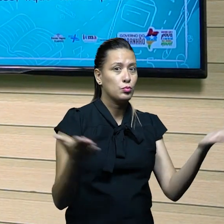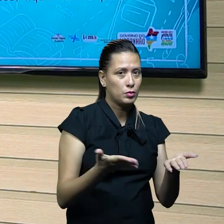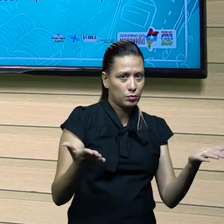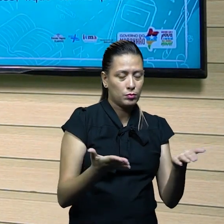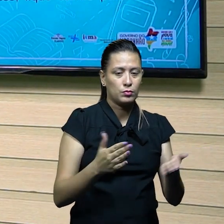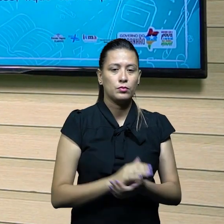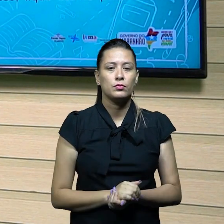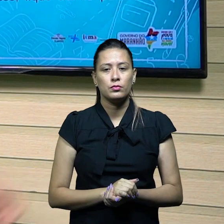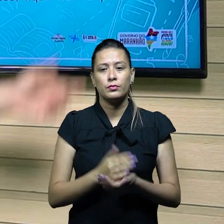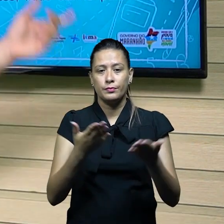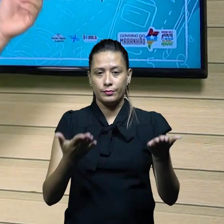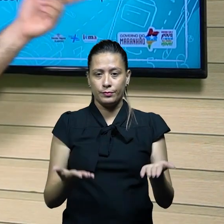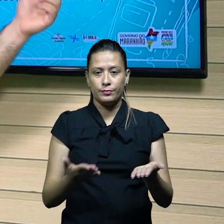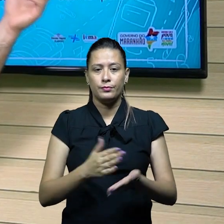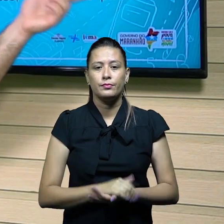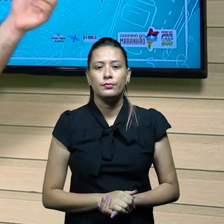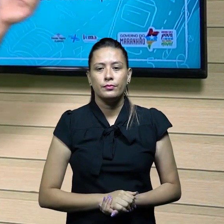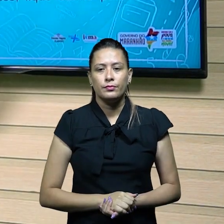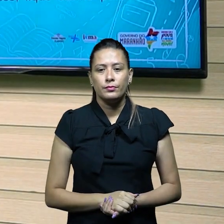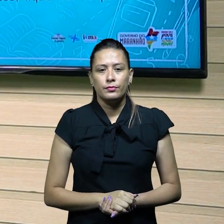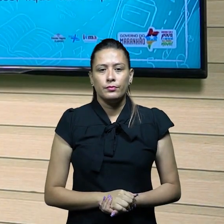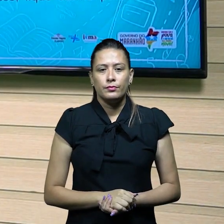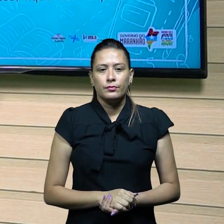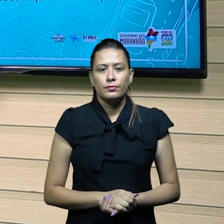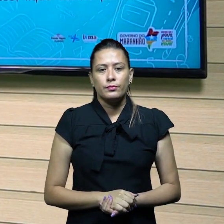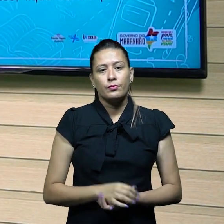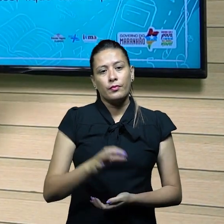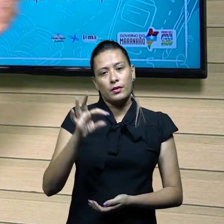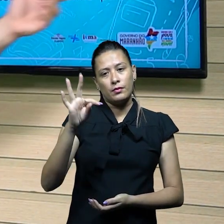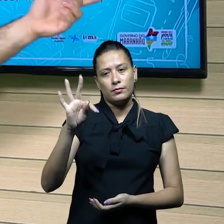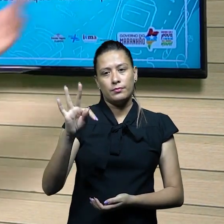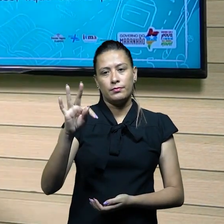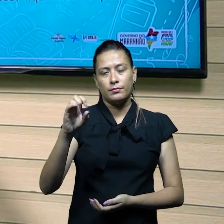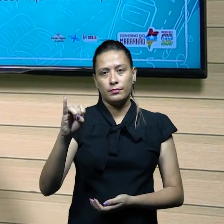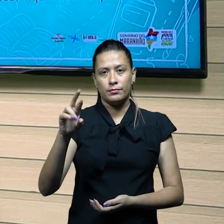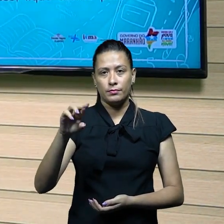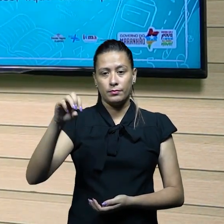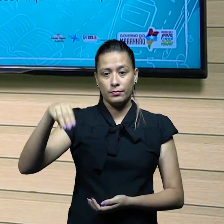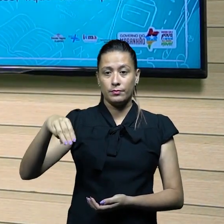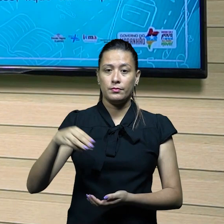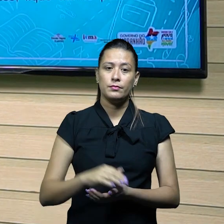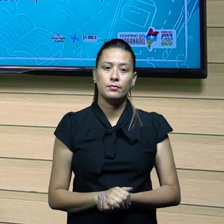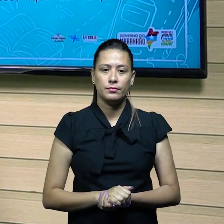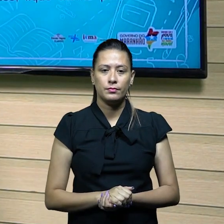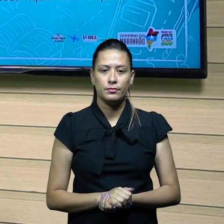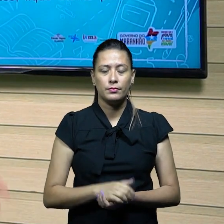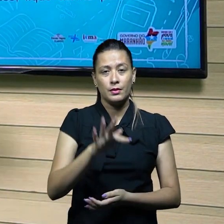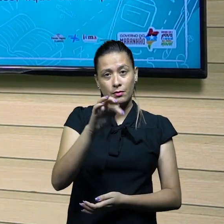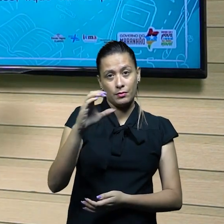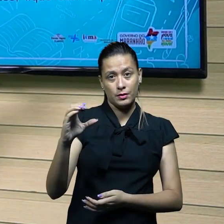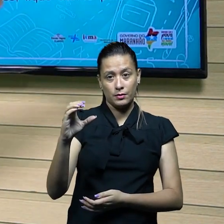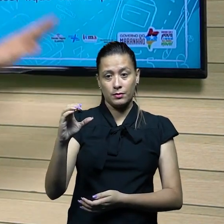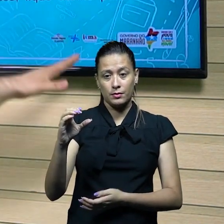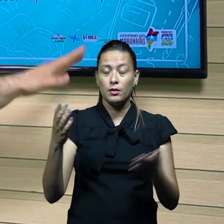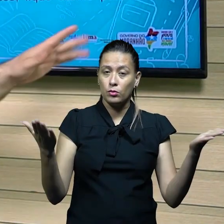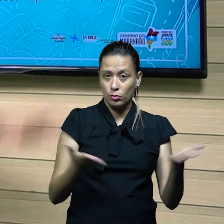nossa taxa interna de retorno modificada de 14%, perdão. Nosso investimento no mercado financeiro de 14%. Tá bom? TMA 10%,